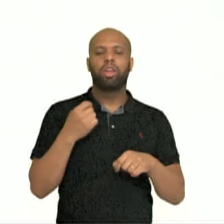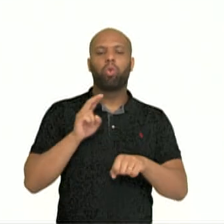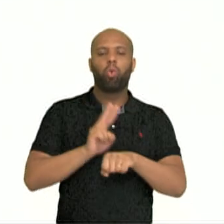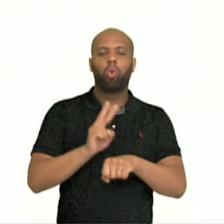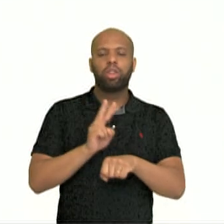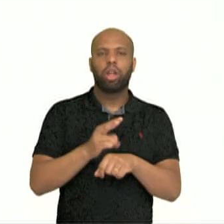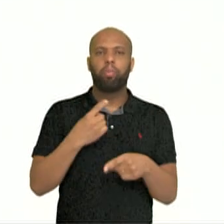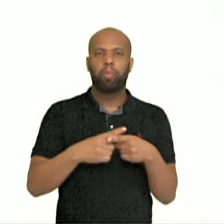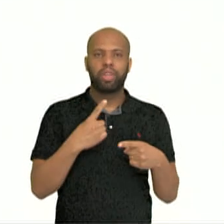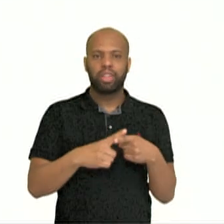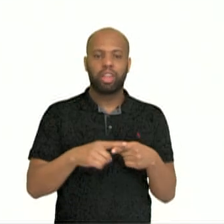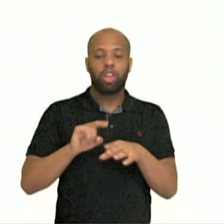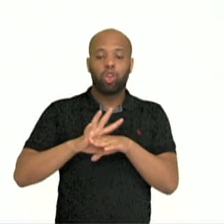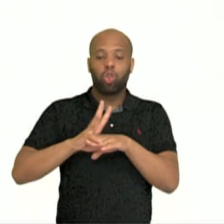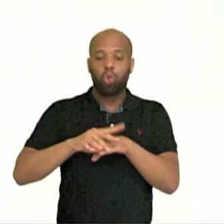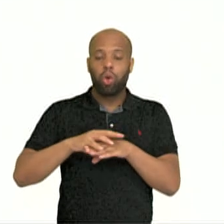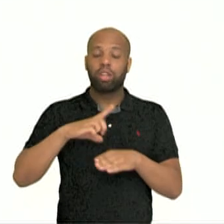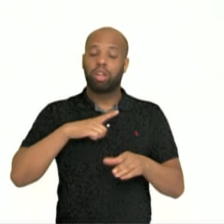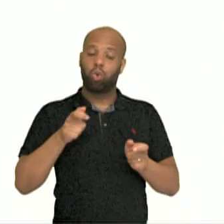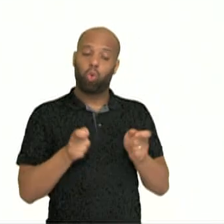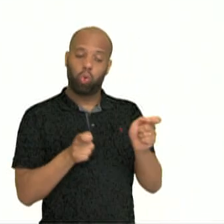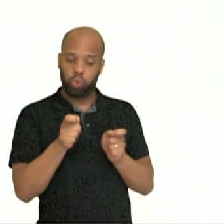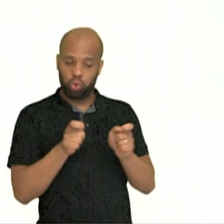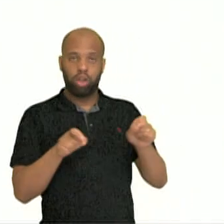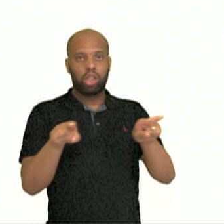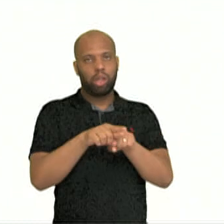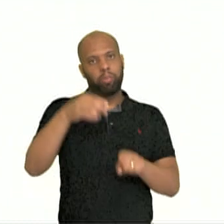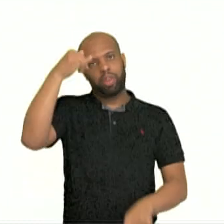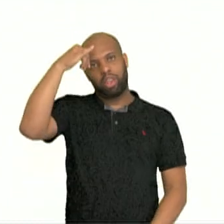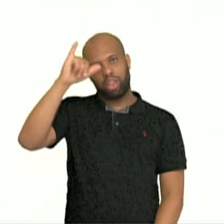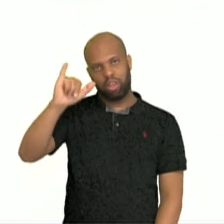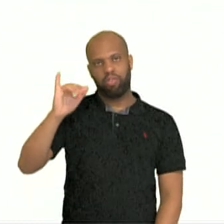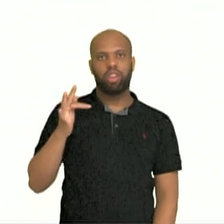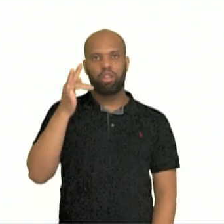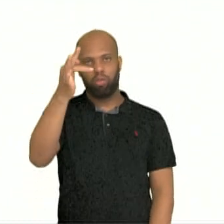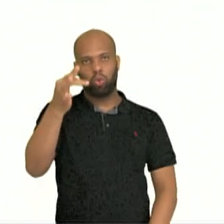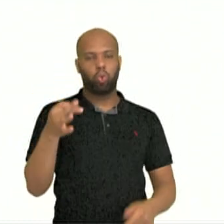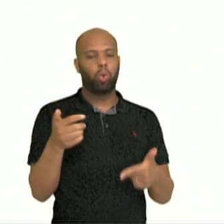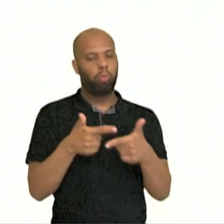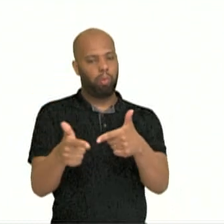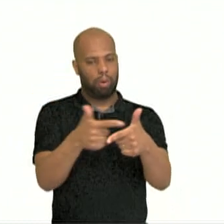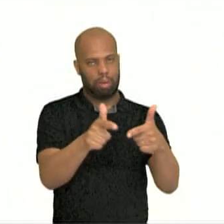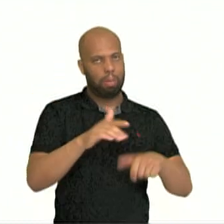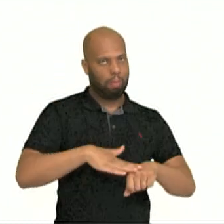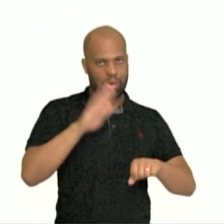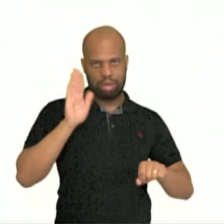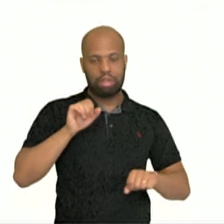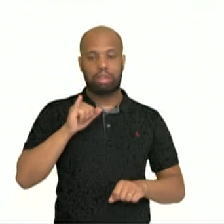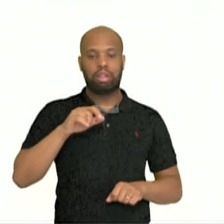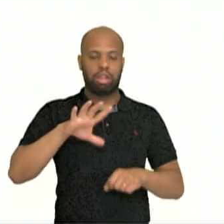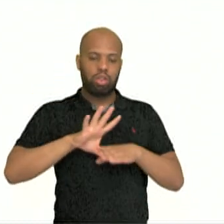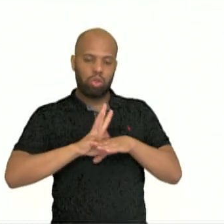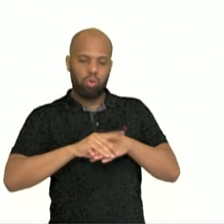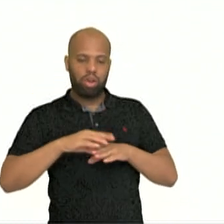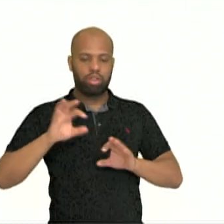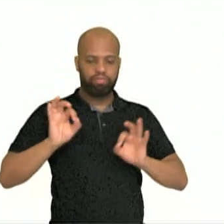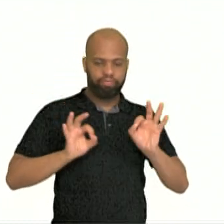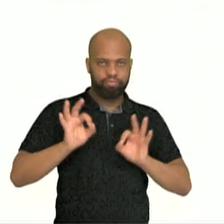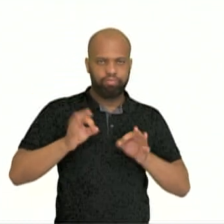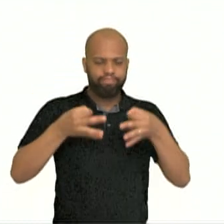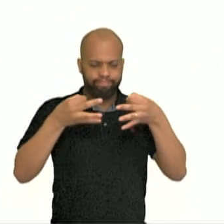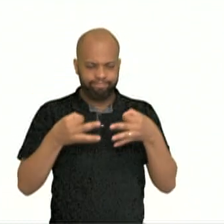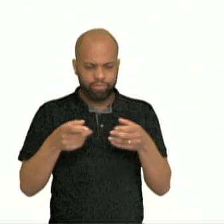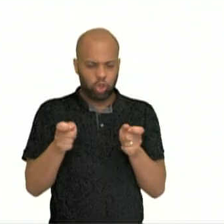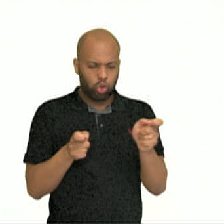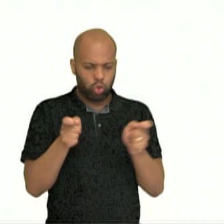manter a doença controlada e evitar complicações futuras. A doença estando controlada, tá tudo certo.